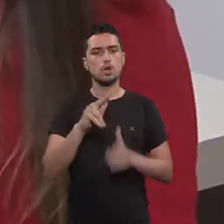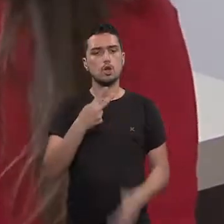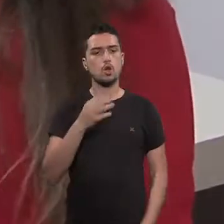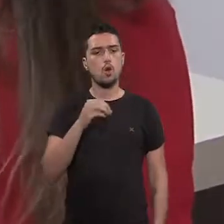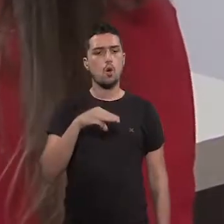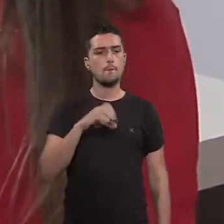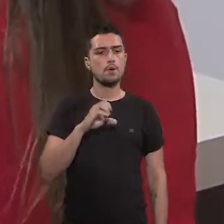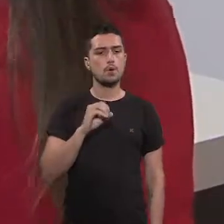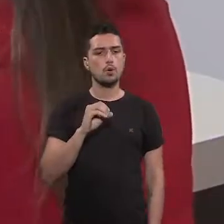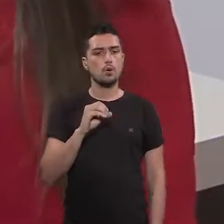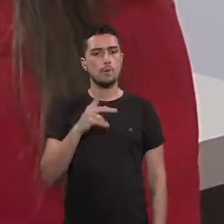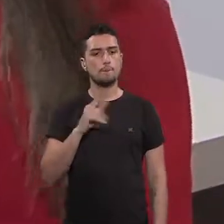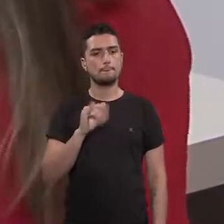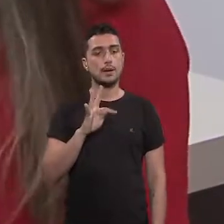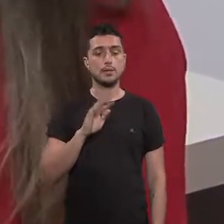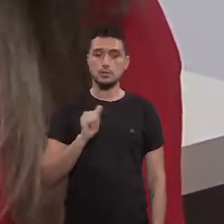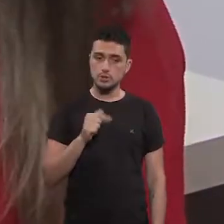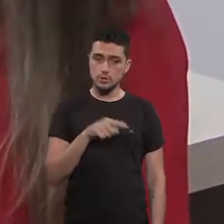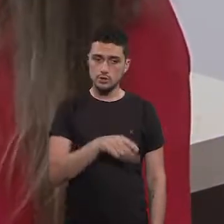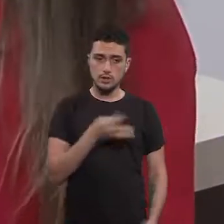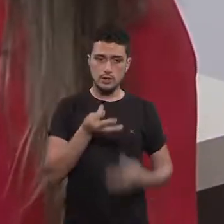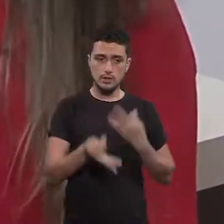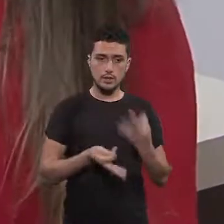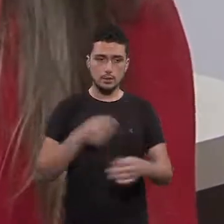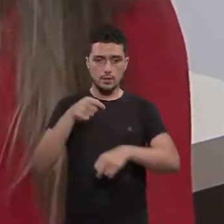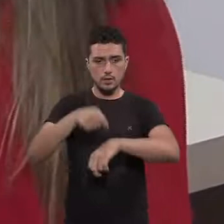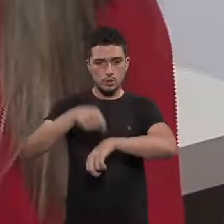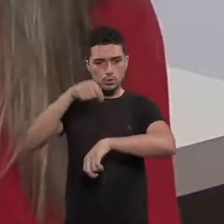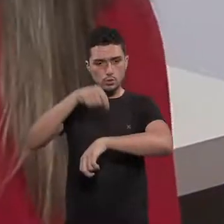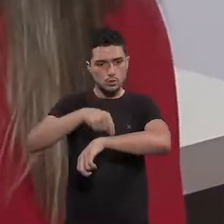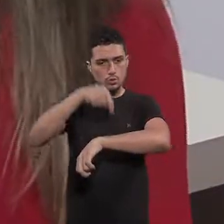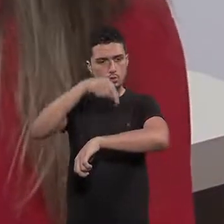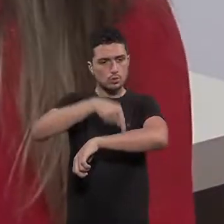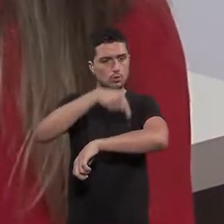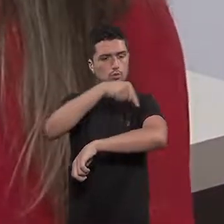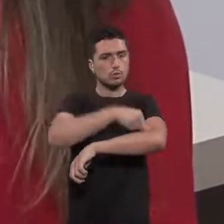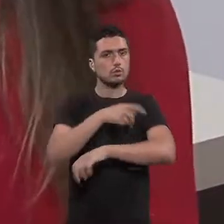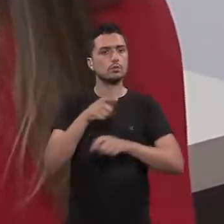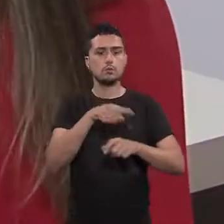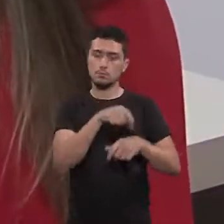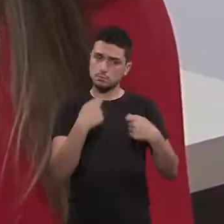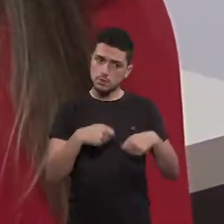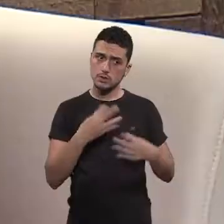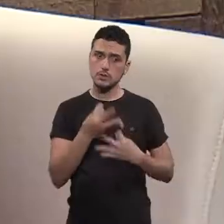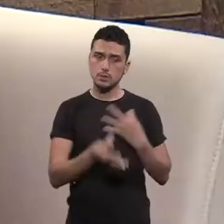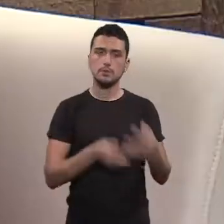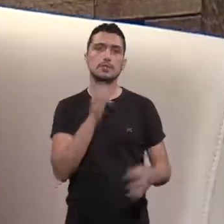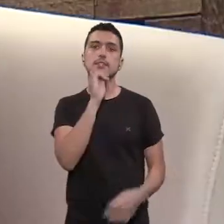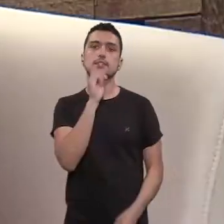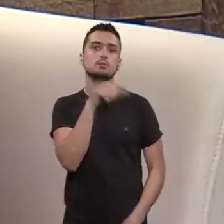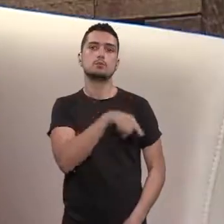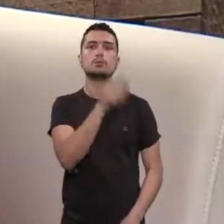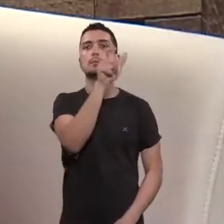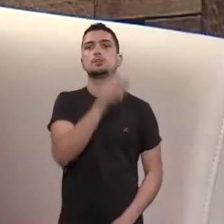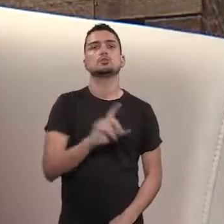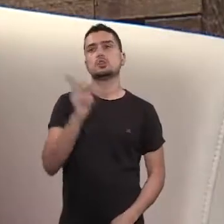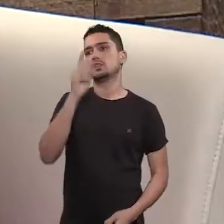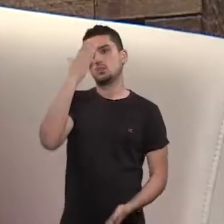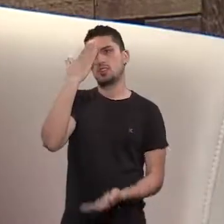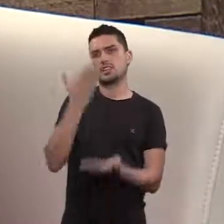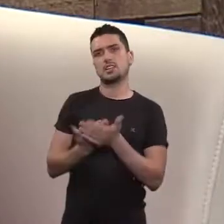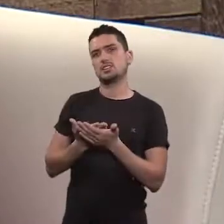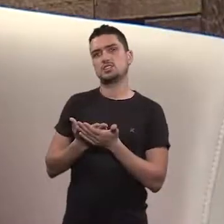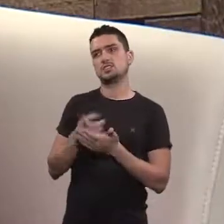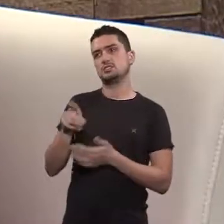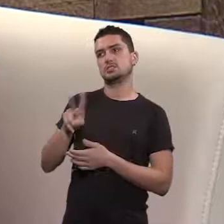uma homeopatia como parte desse tratamento ou uma acupuntura e esse paciente não acredita